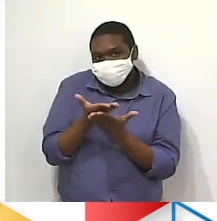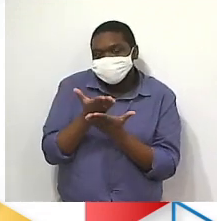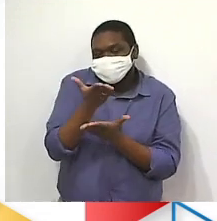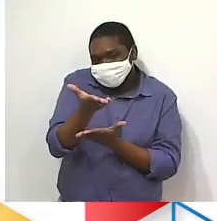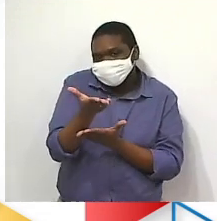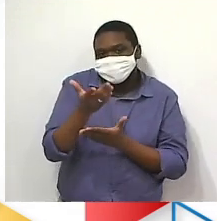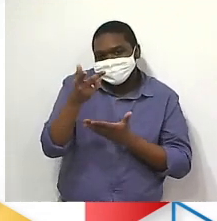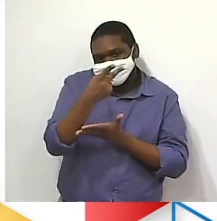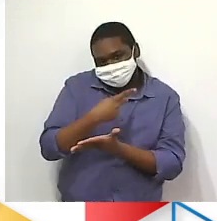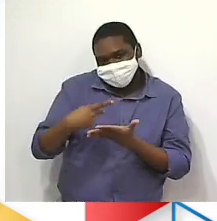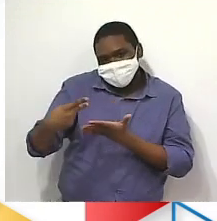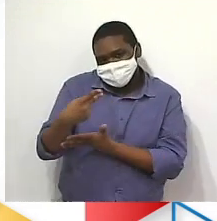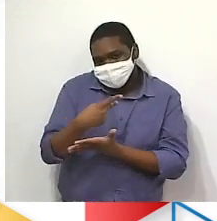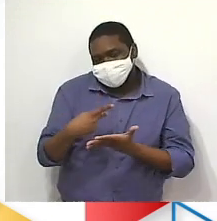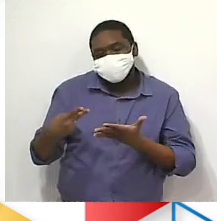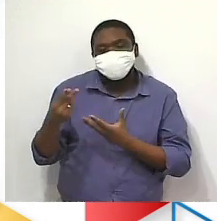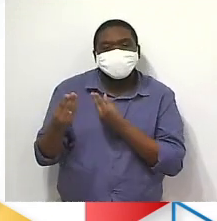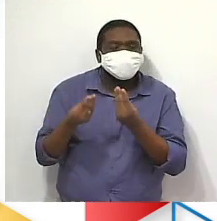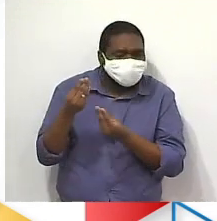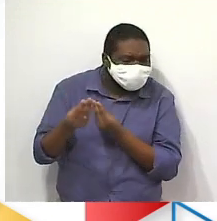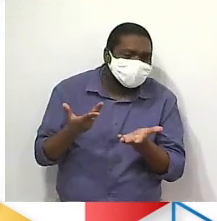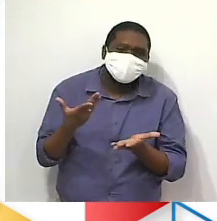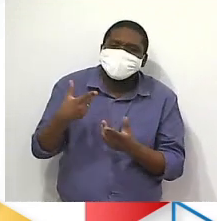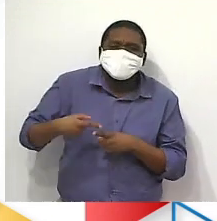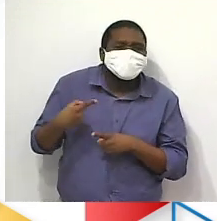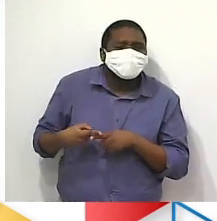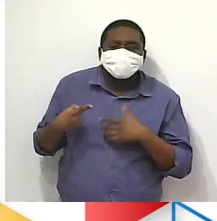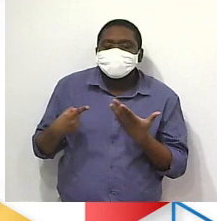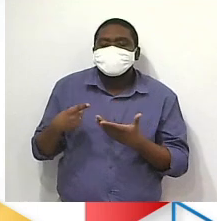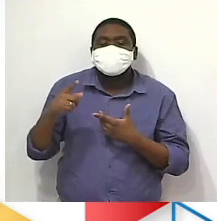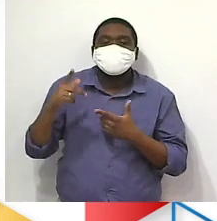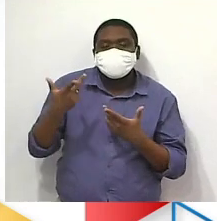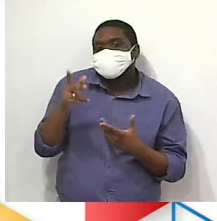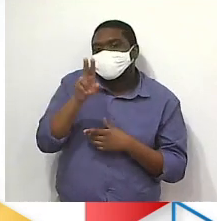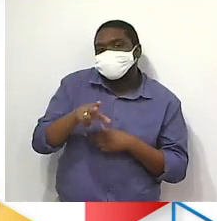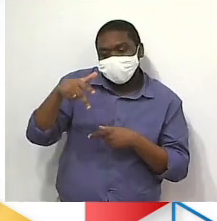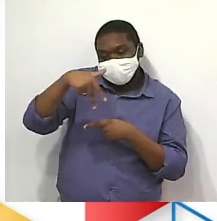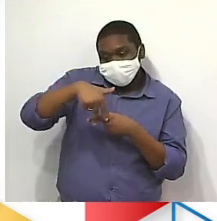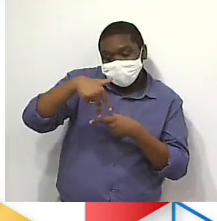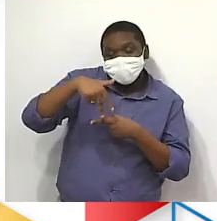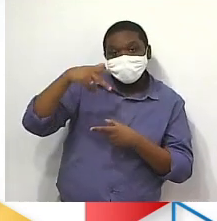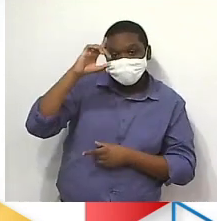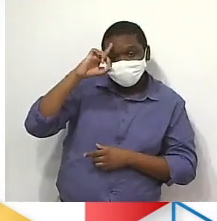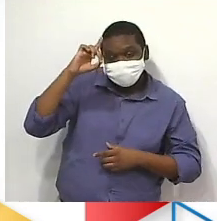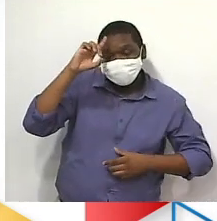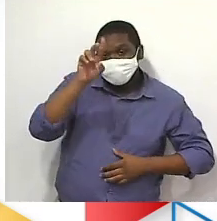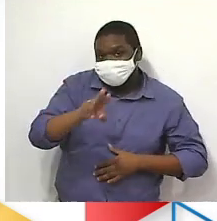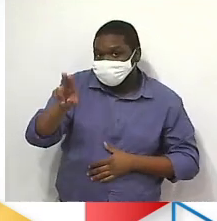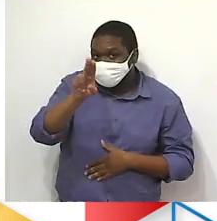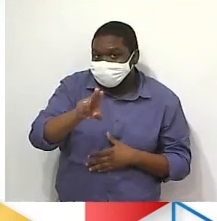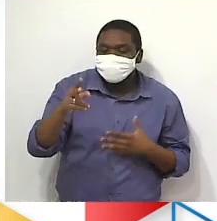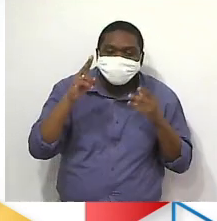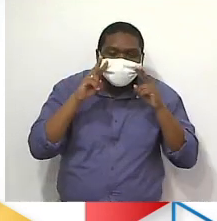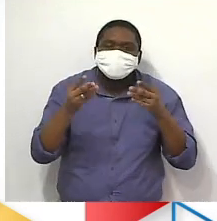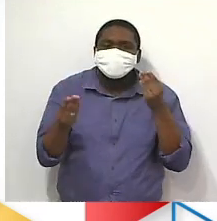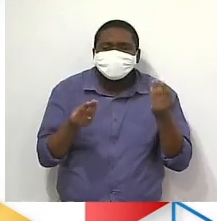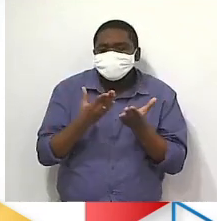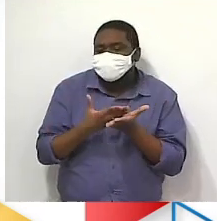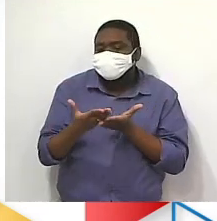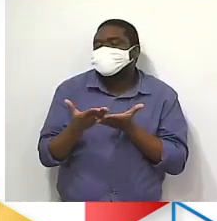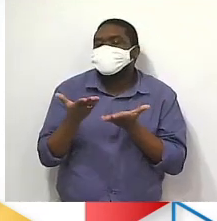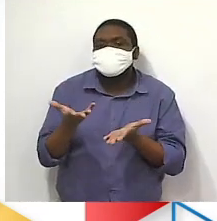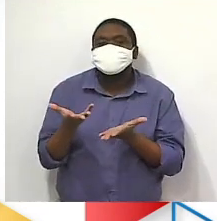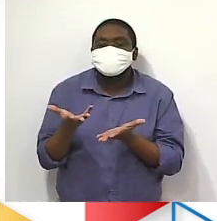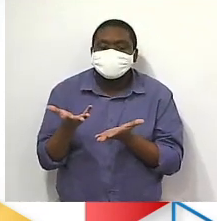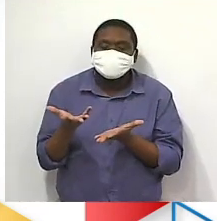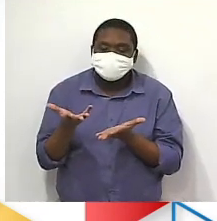um reforço, tá bom? E por que triângulo? Porque triângulo é o que é usado no dia a dia. Preste atenção no slide. Olha aí como é que ele entra para reforçar